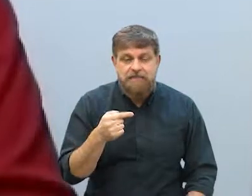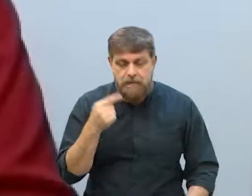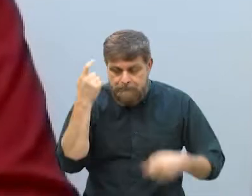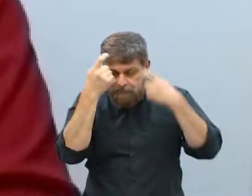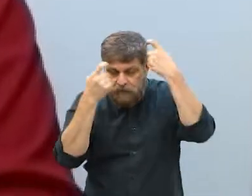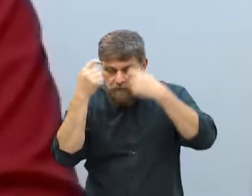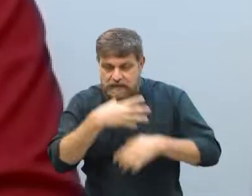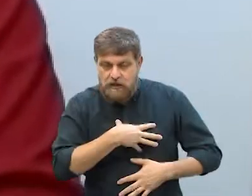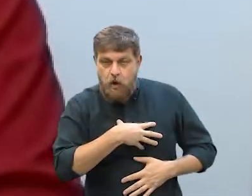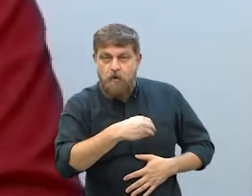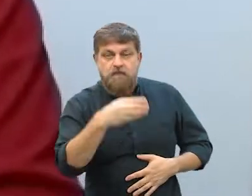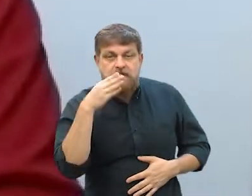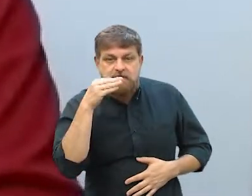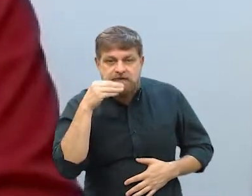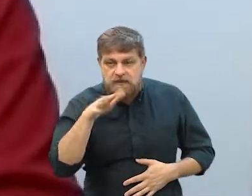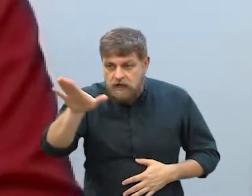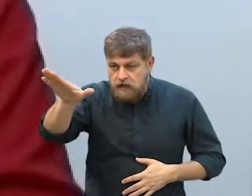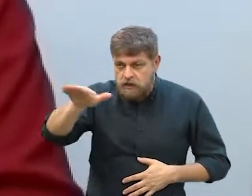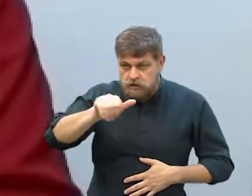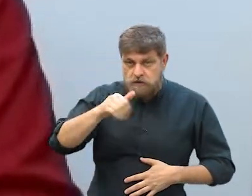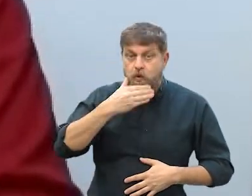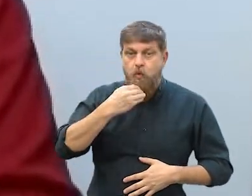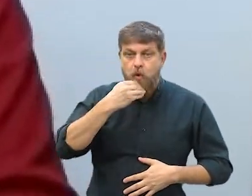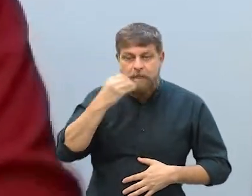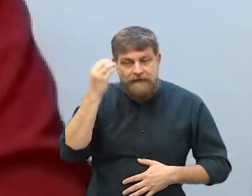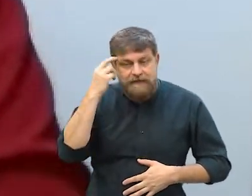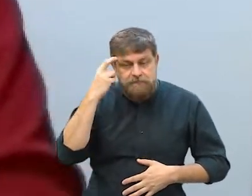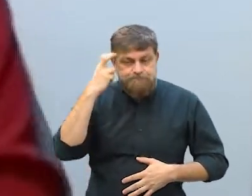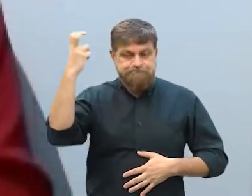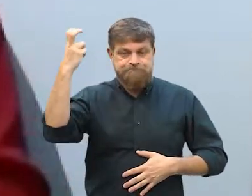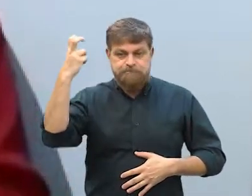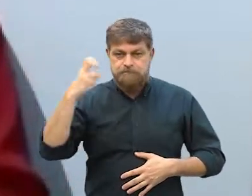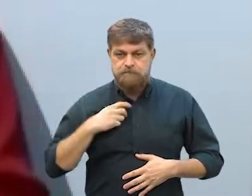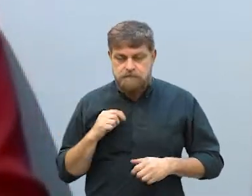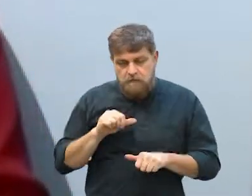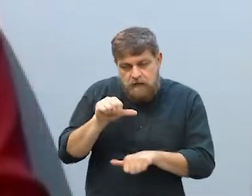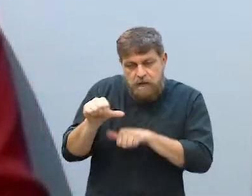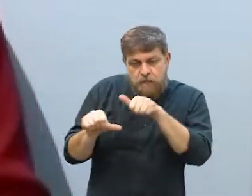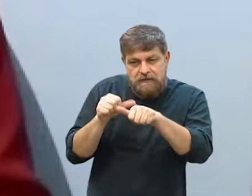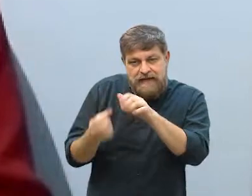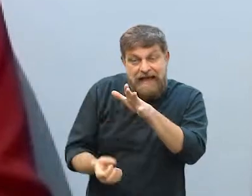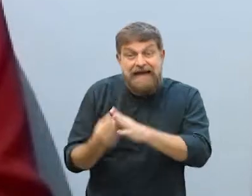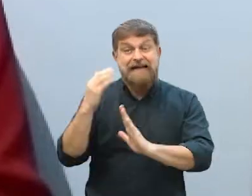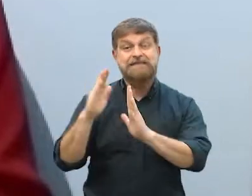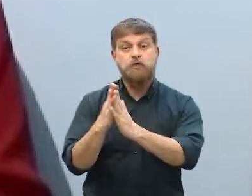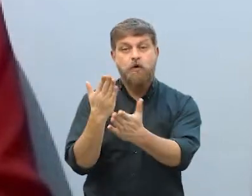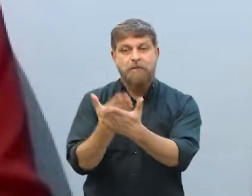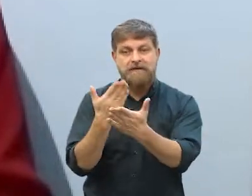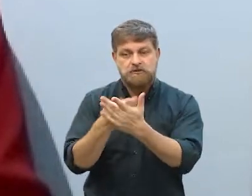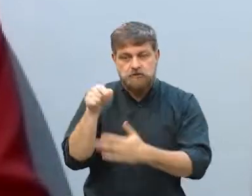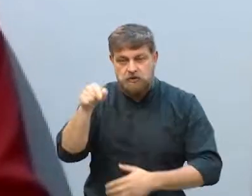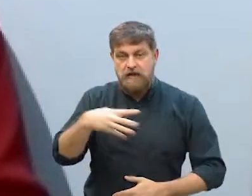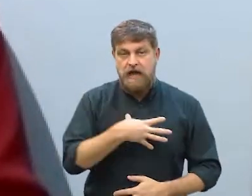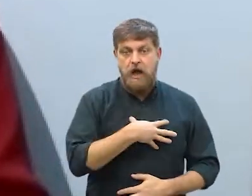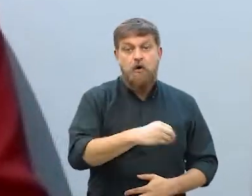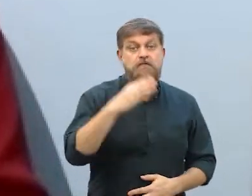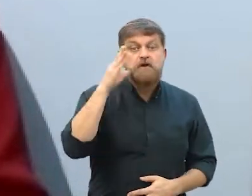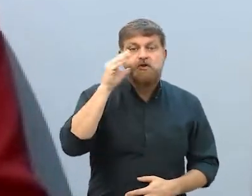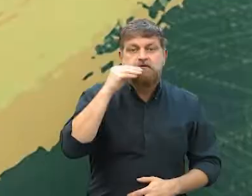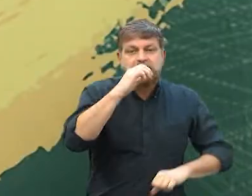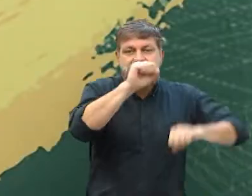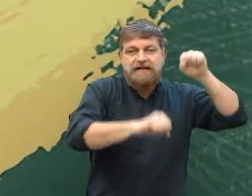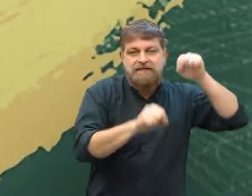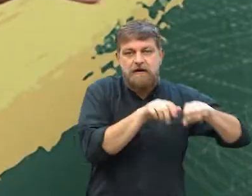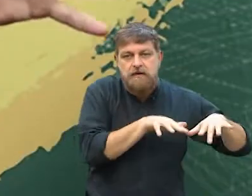funcionários, pediu ao Rudolf Steiner que montasse uma escola ali para ele, para os filhos dos